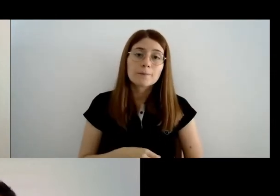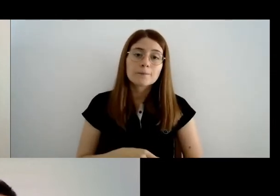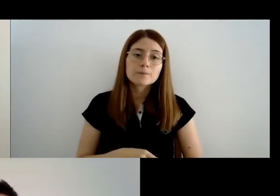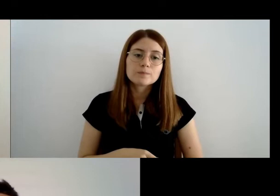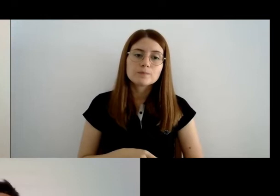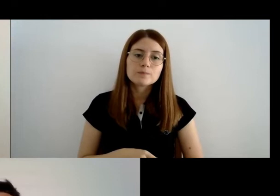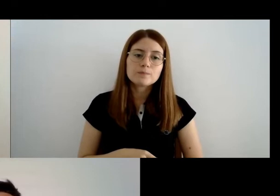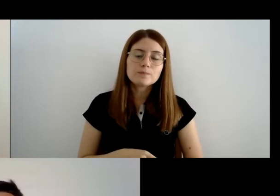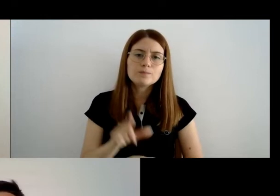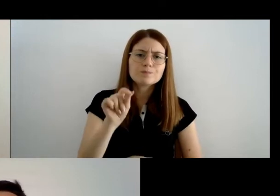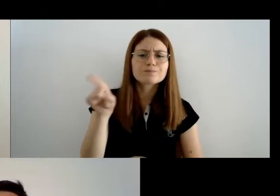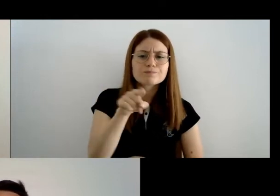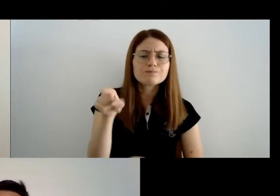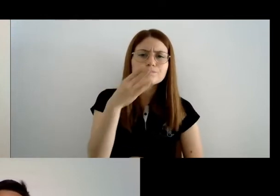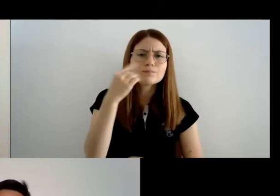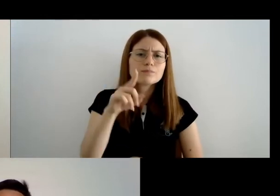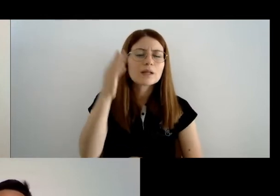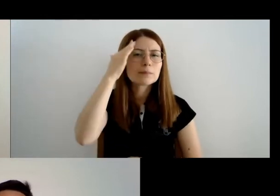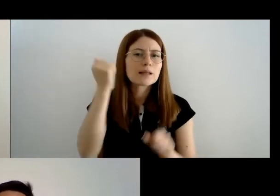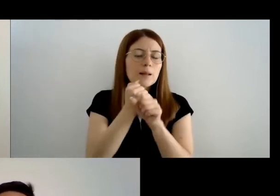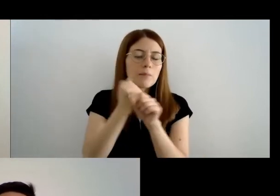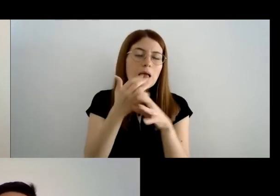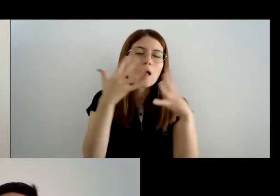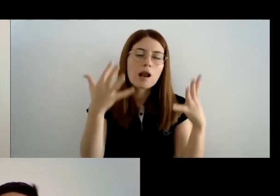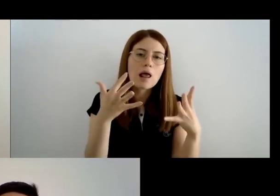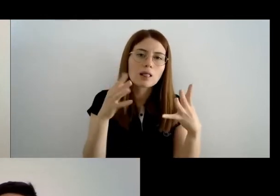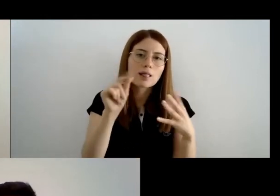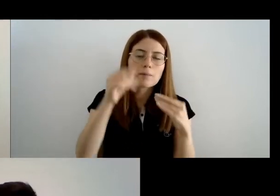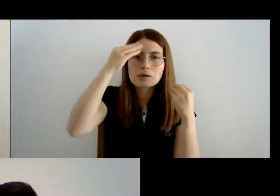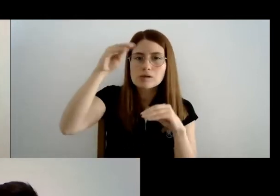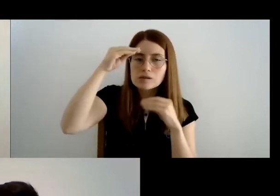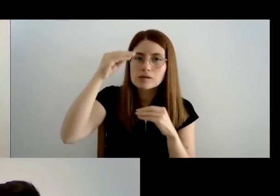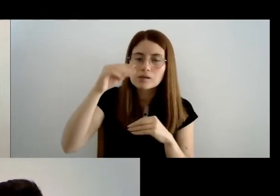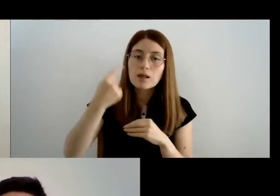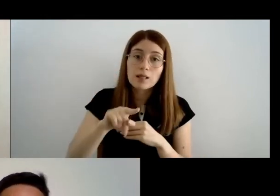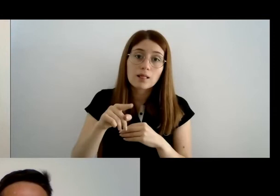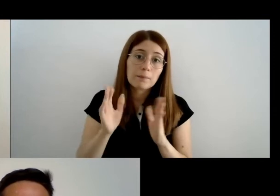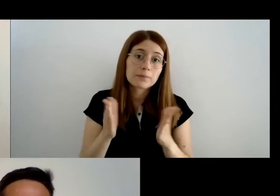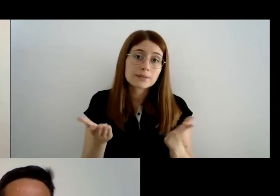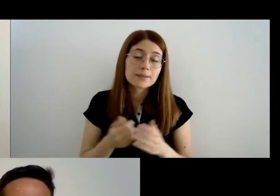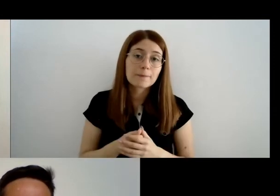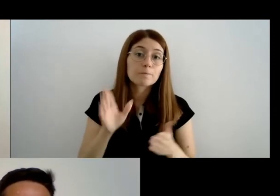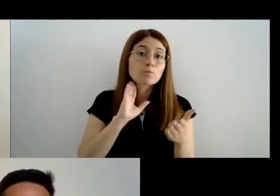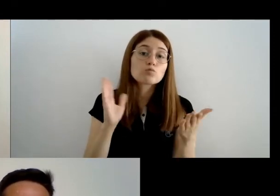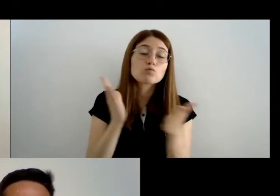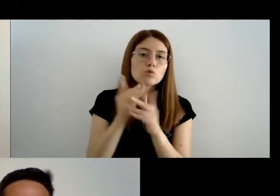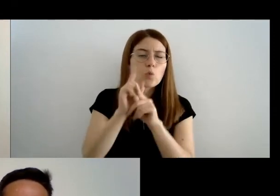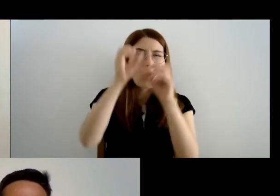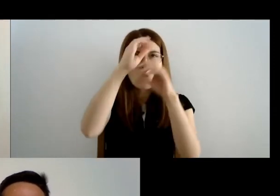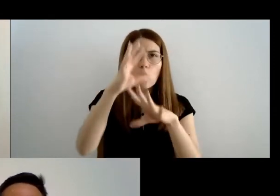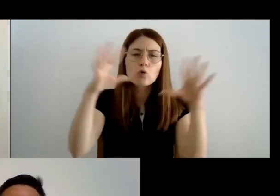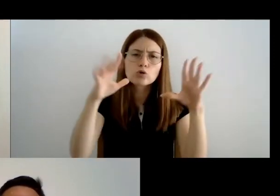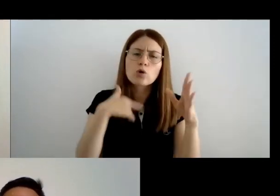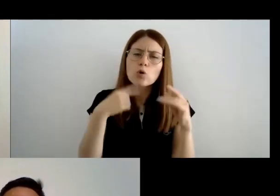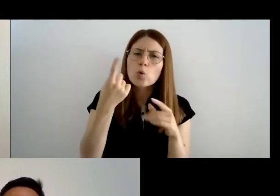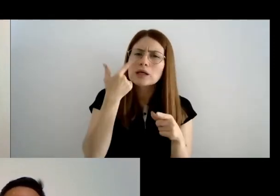eles conseguirem ter uma grande capacidade de trabalho e a treinabilidade que eles também têm que ter. Por último, e como conclusão, vou dar só um